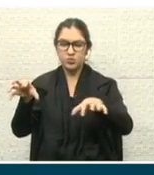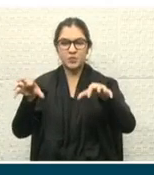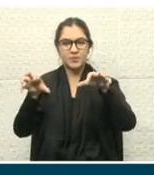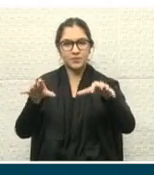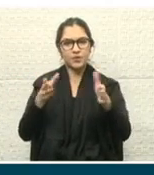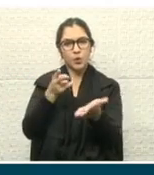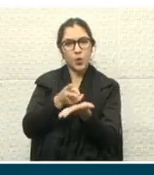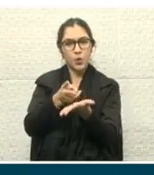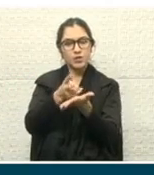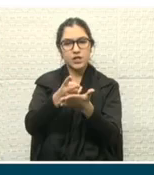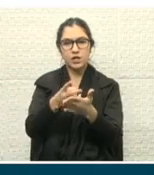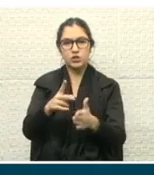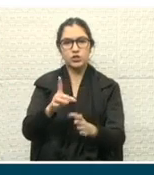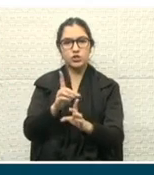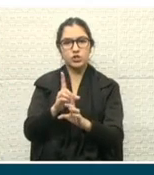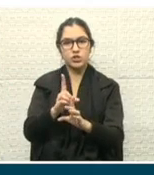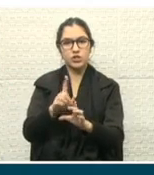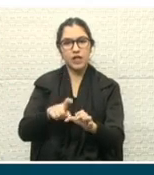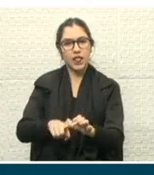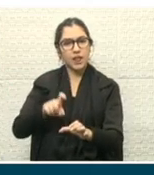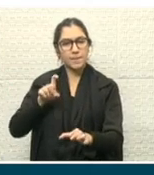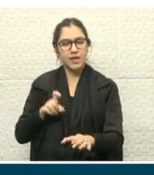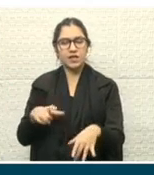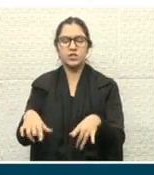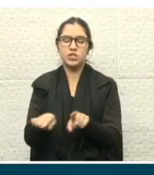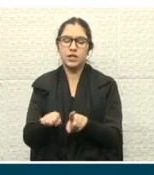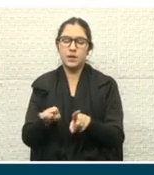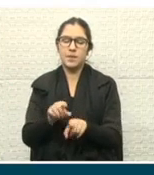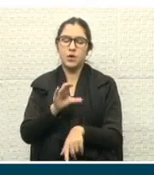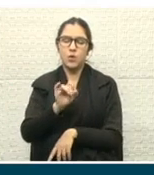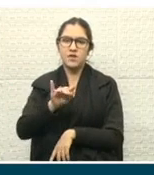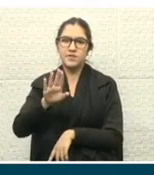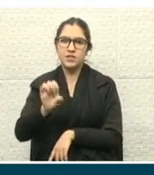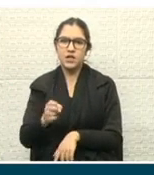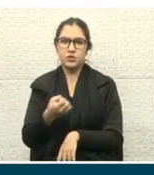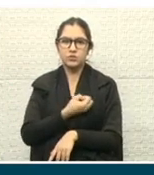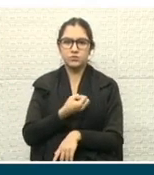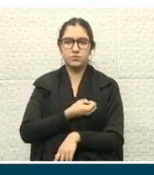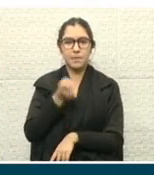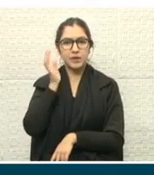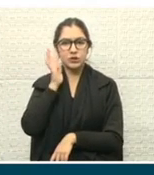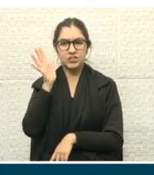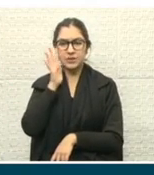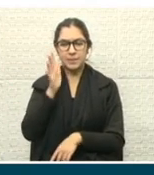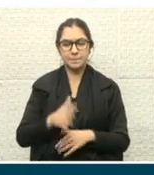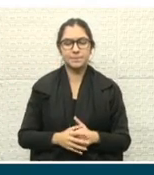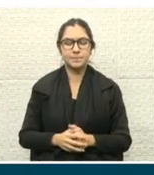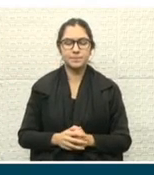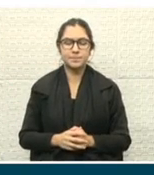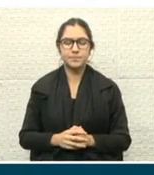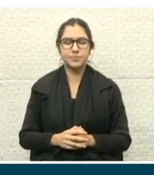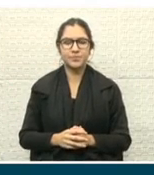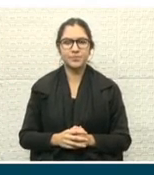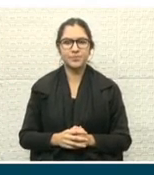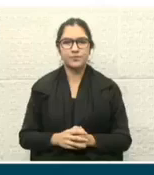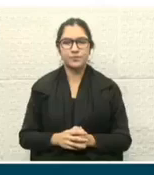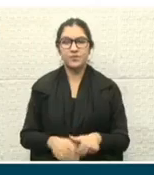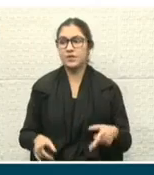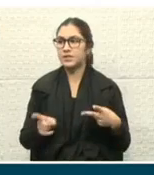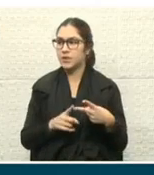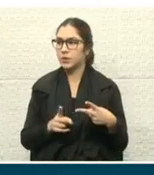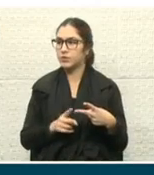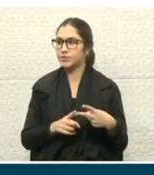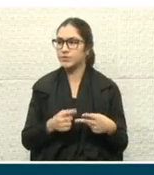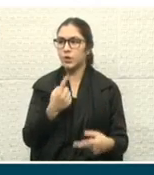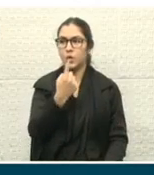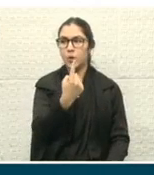na constante independente e naquele coeficiente da unidade imaginária. No segundo caso,